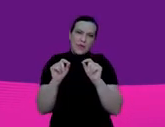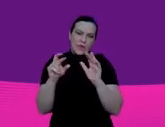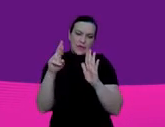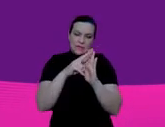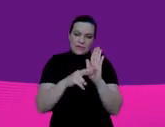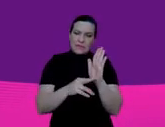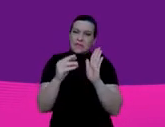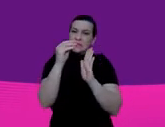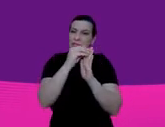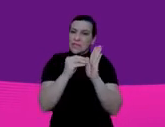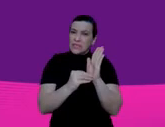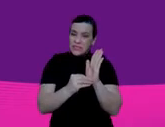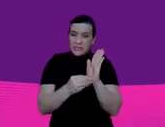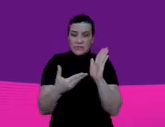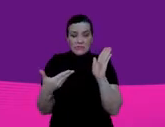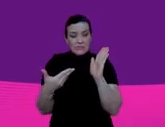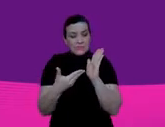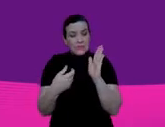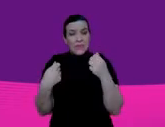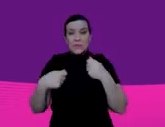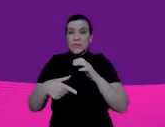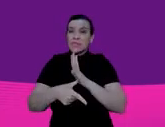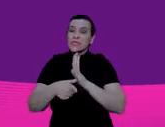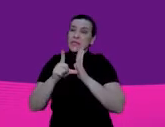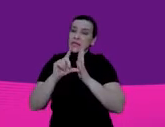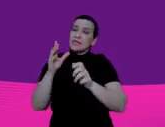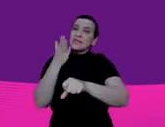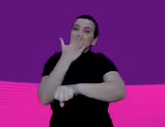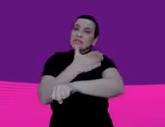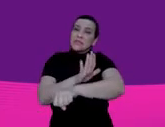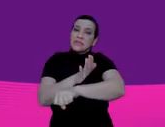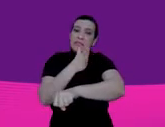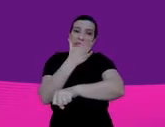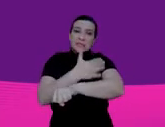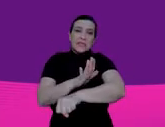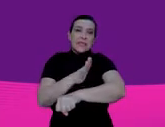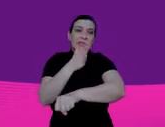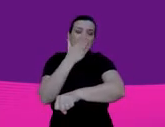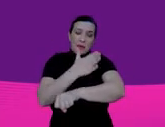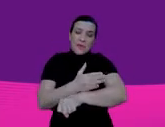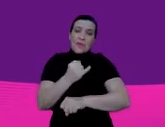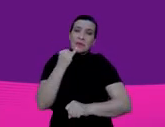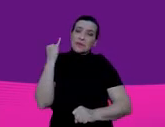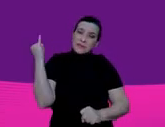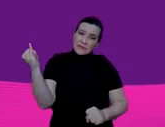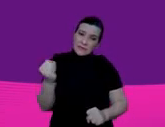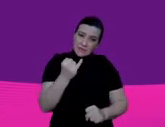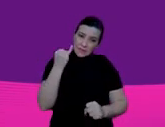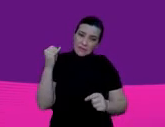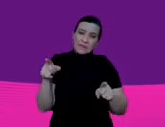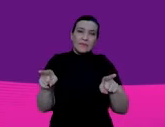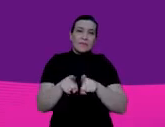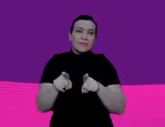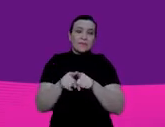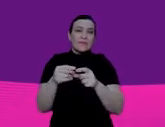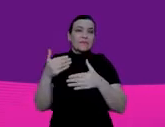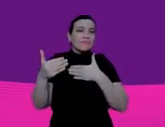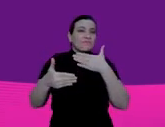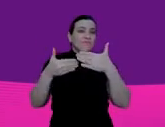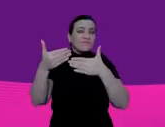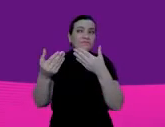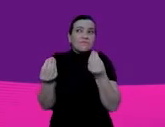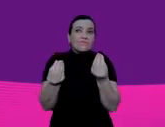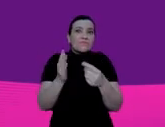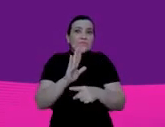tem ali um treinamento focado, se a gente não consegue trazer diferença, trazer resultado para o nosso capital humano, para as nossas equipes